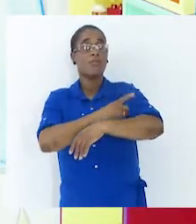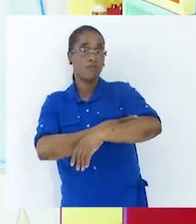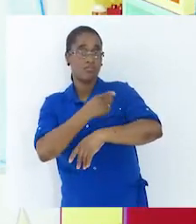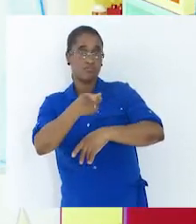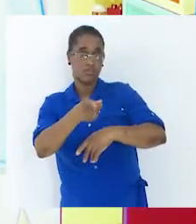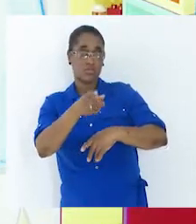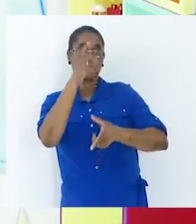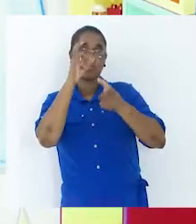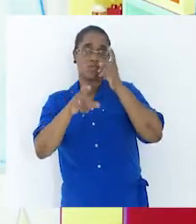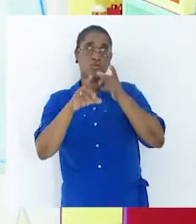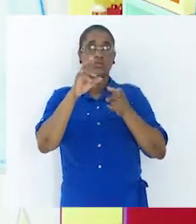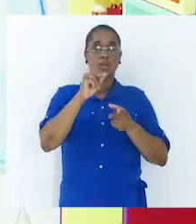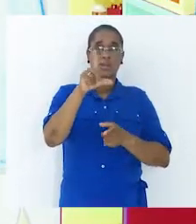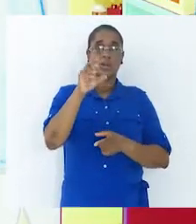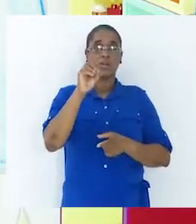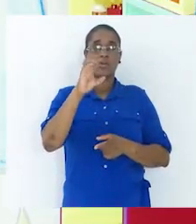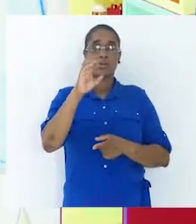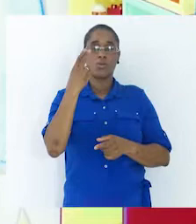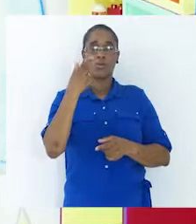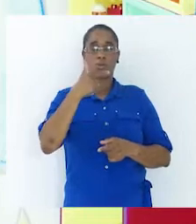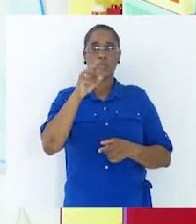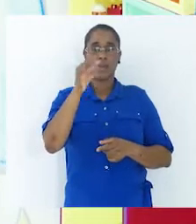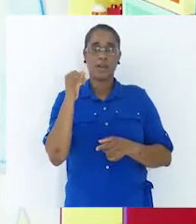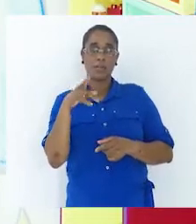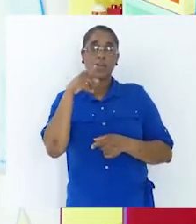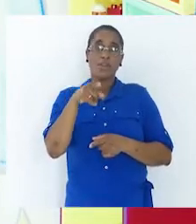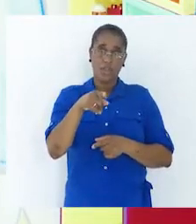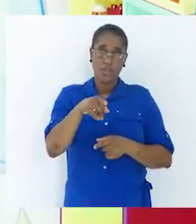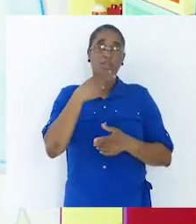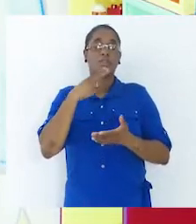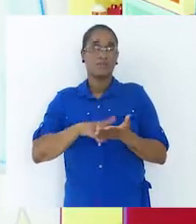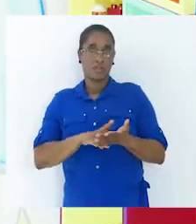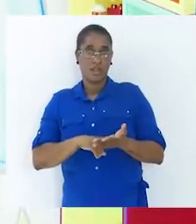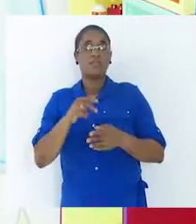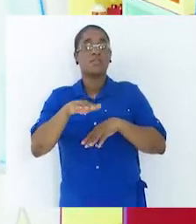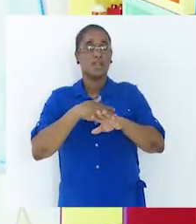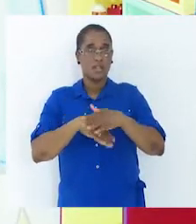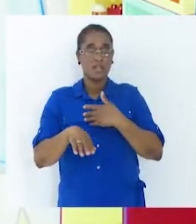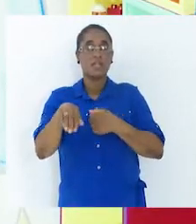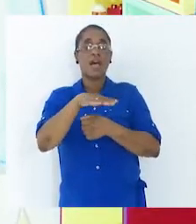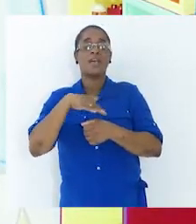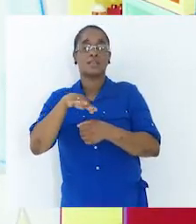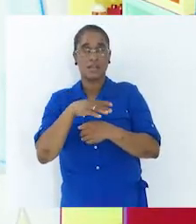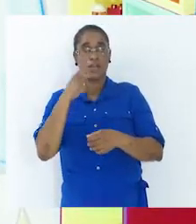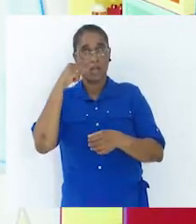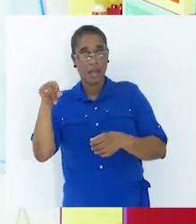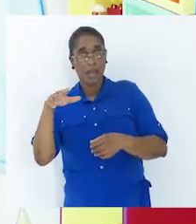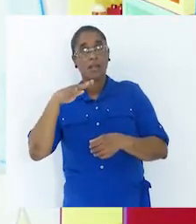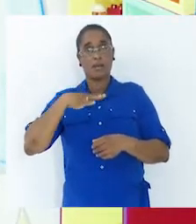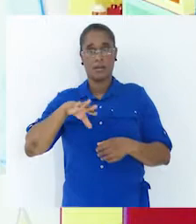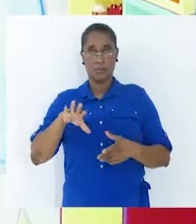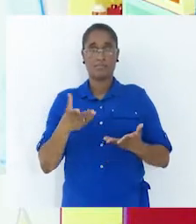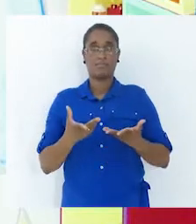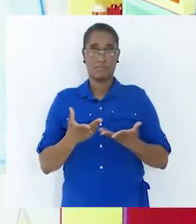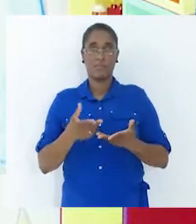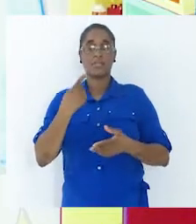o alocutário para que este realmente realize uma ação que ele pretenda